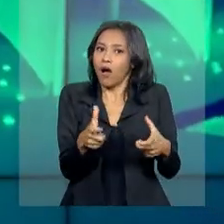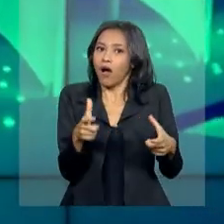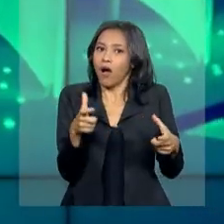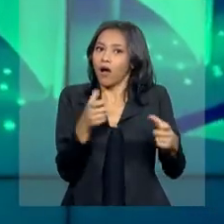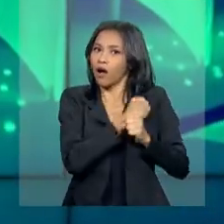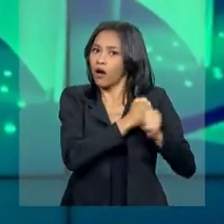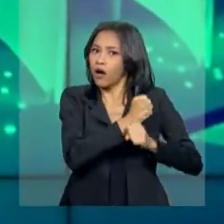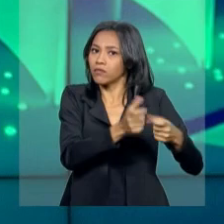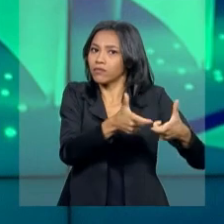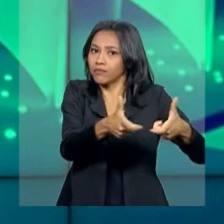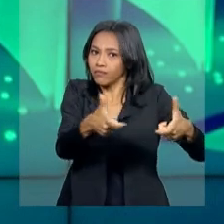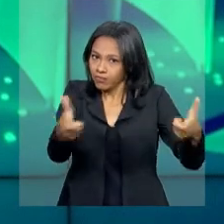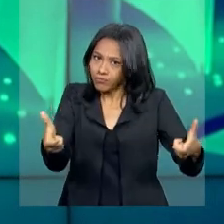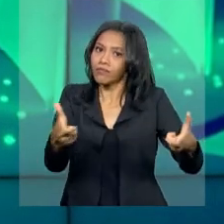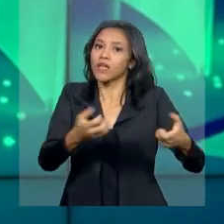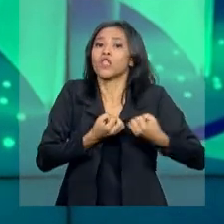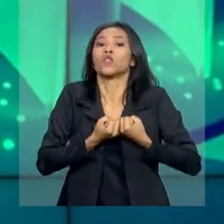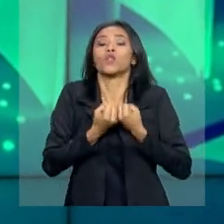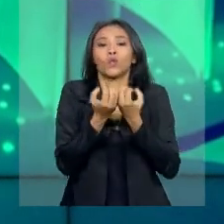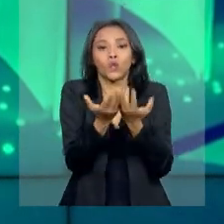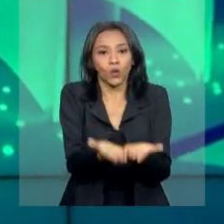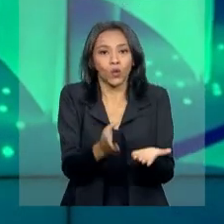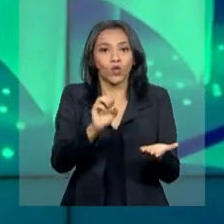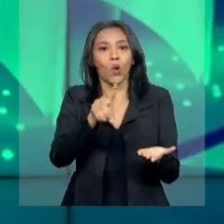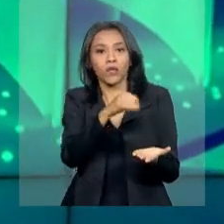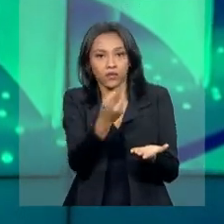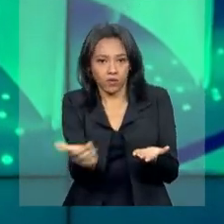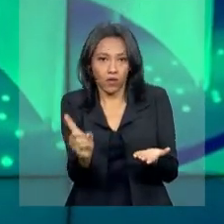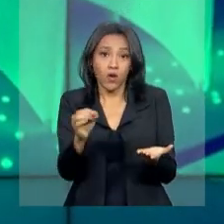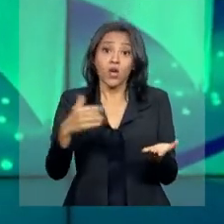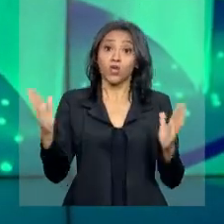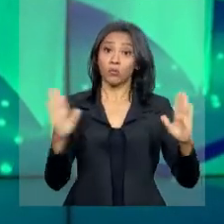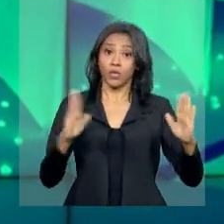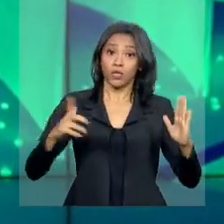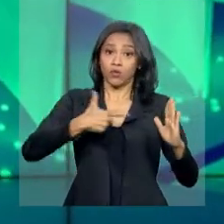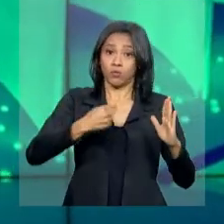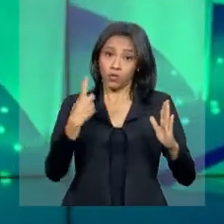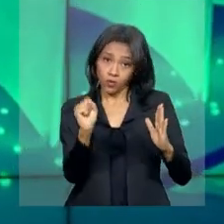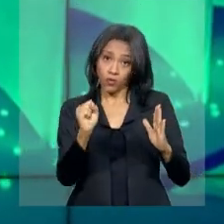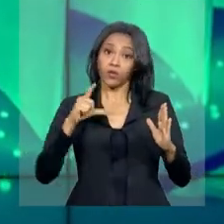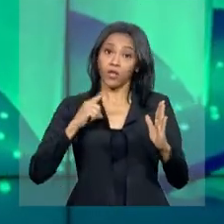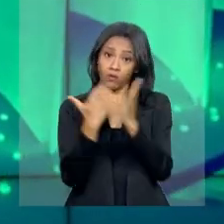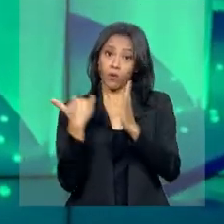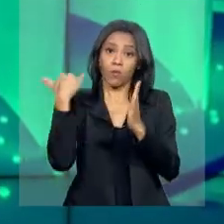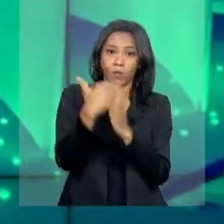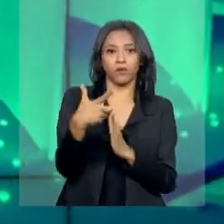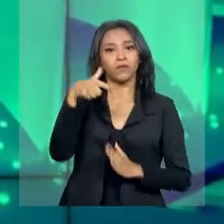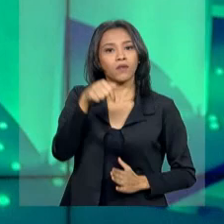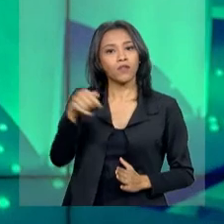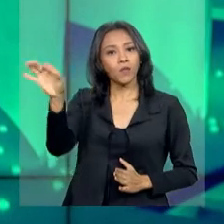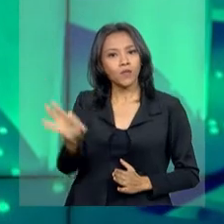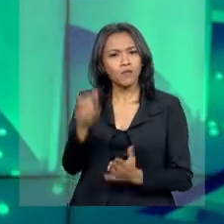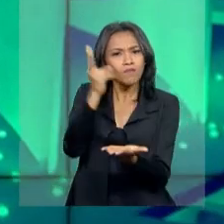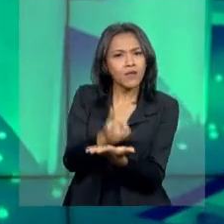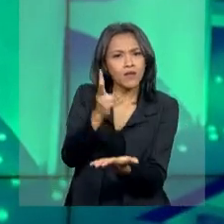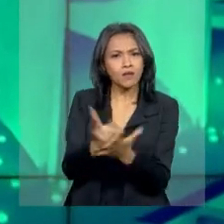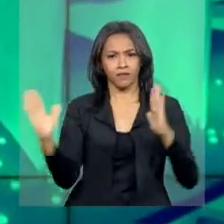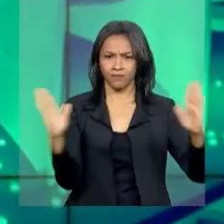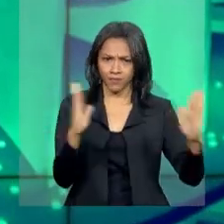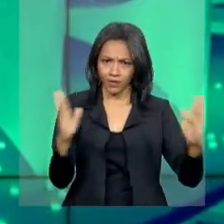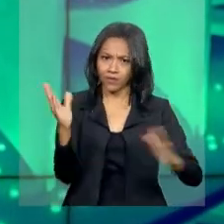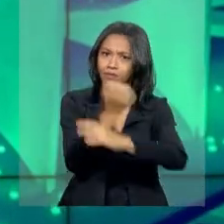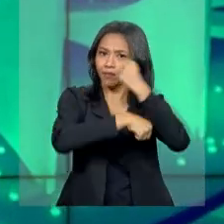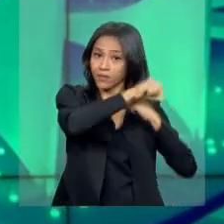dos anos. Só no primeiro semestre de 2018, houve um crescimento de 7% em relação ao mesmo período do ano